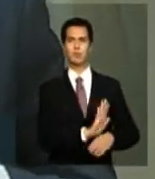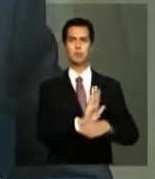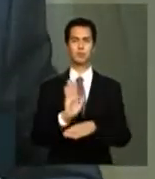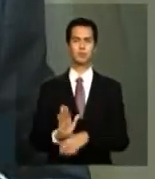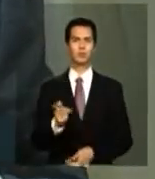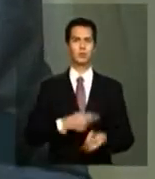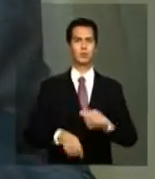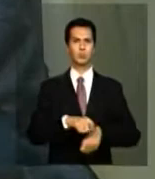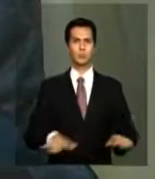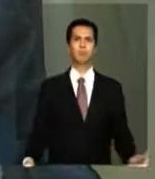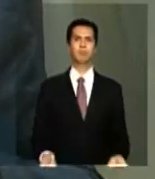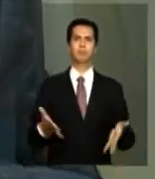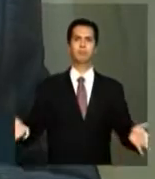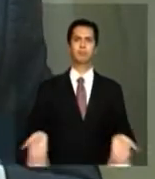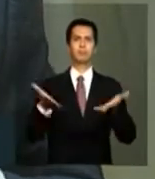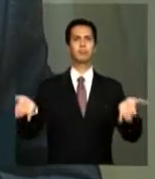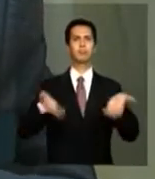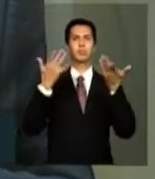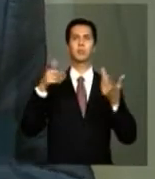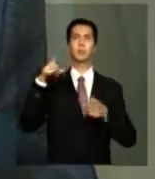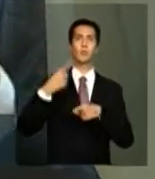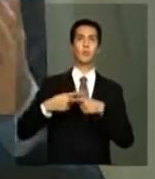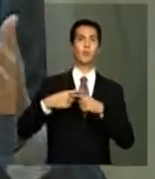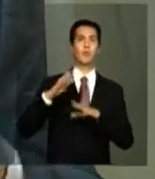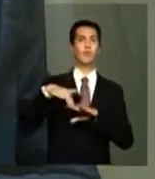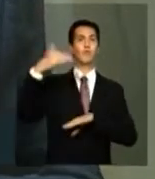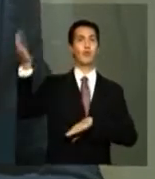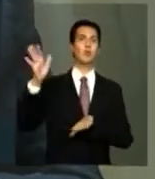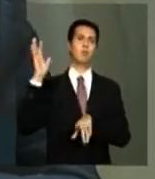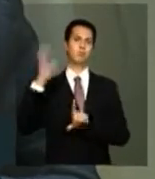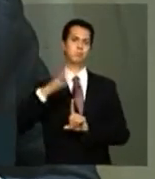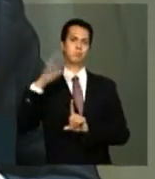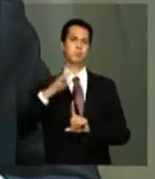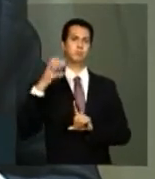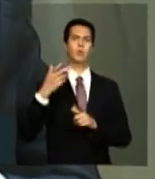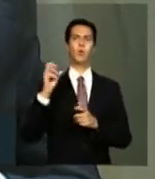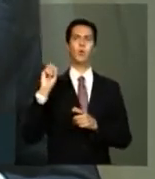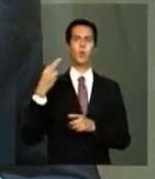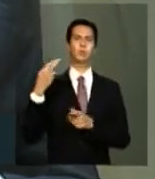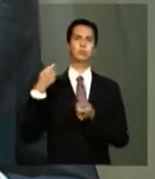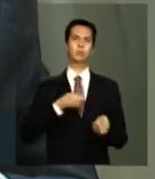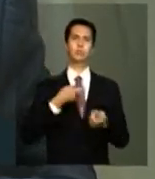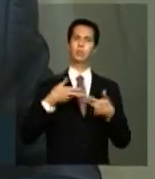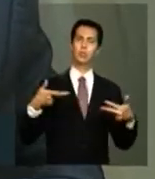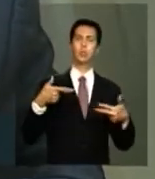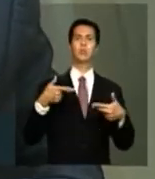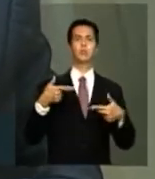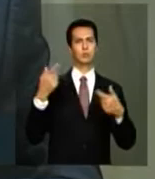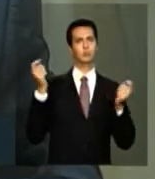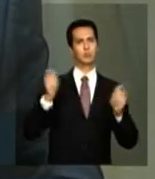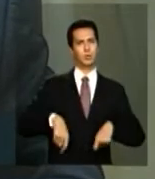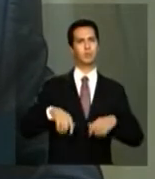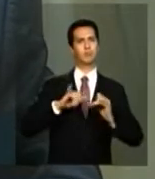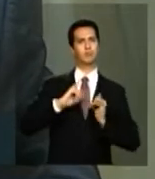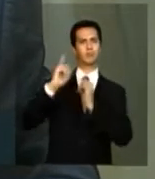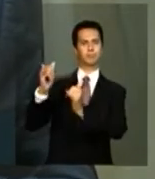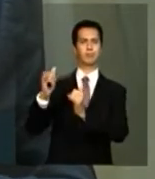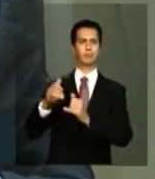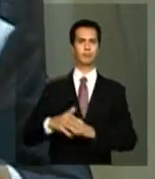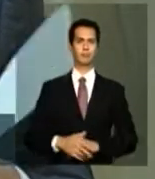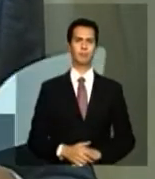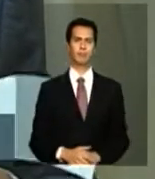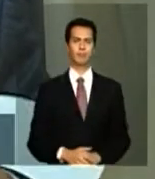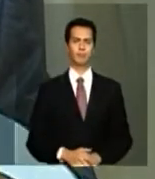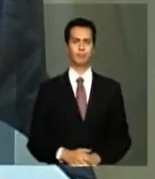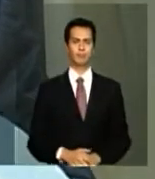rebater as influências ou as consequências dos problemas trazidos pela crise internacional